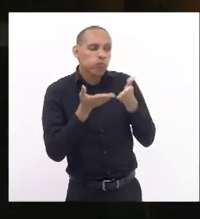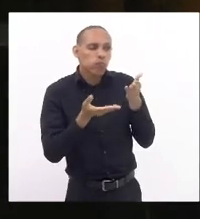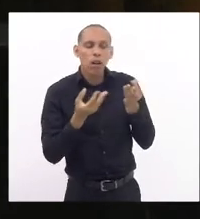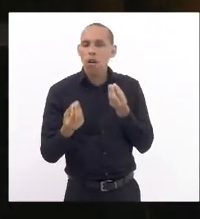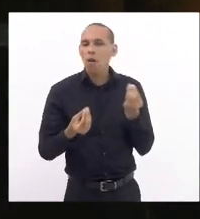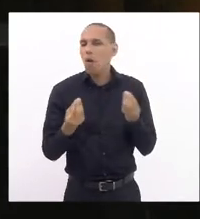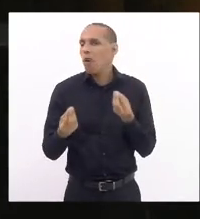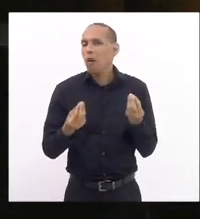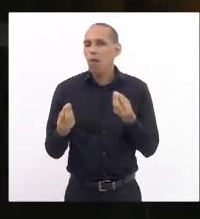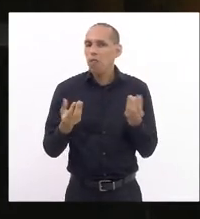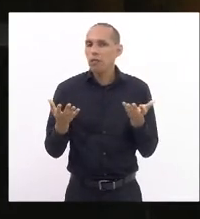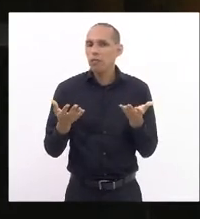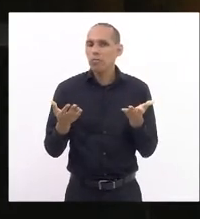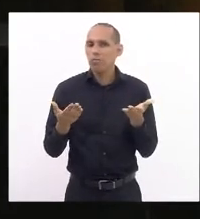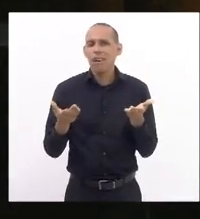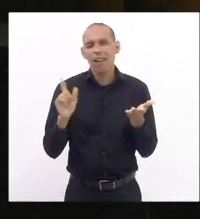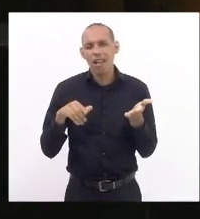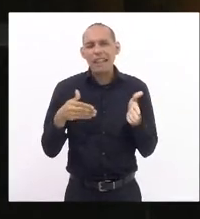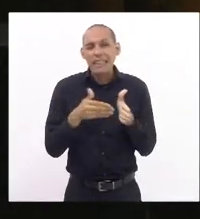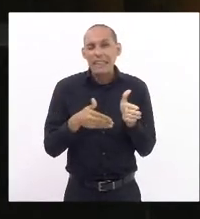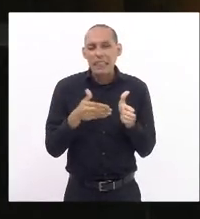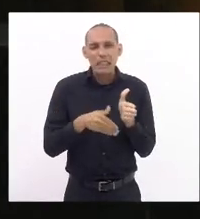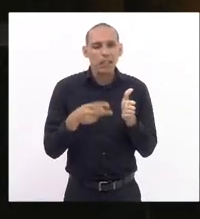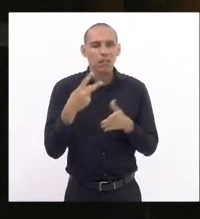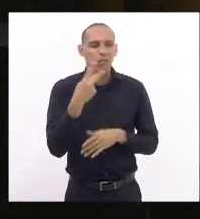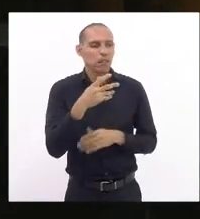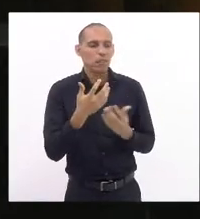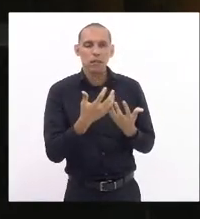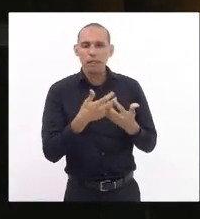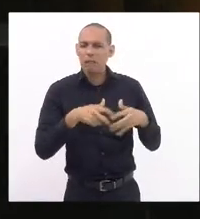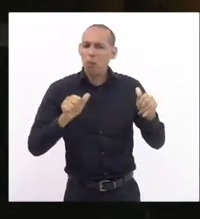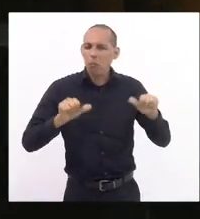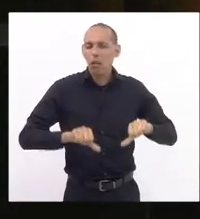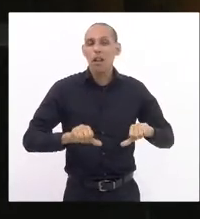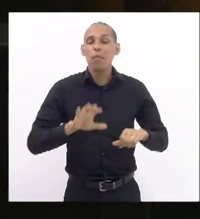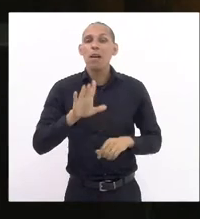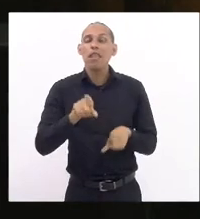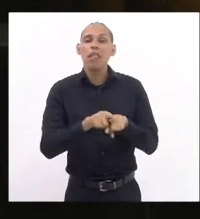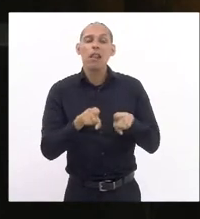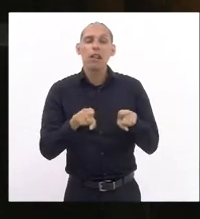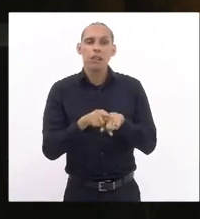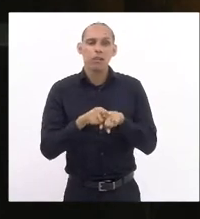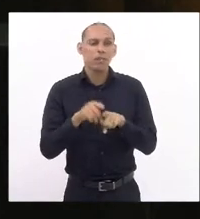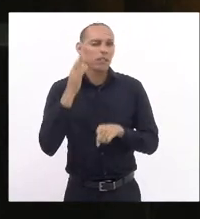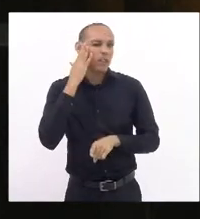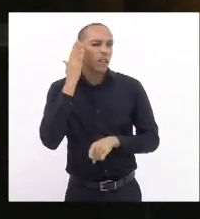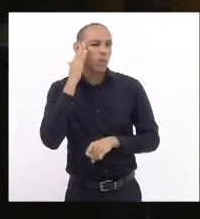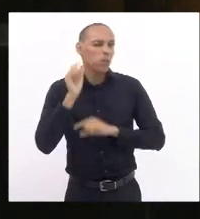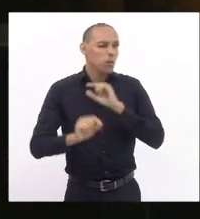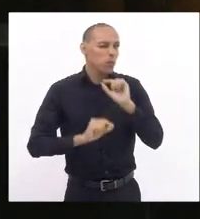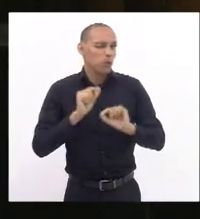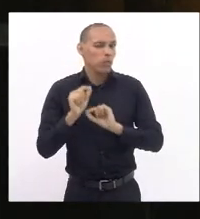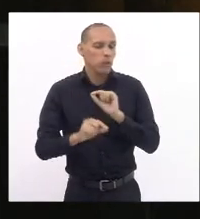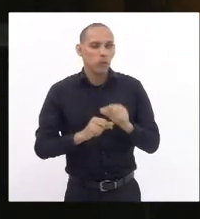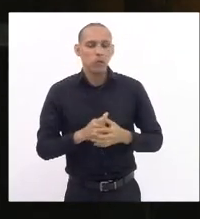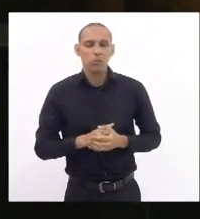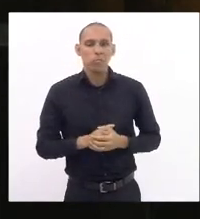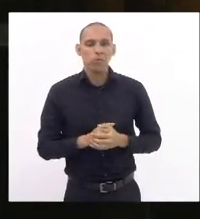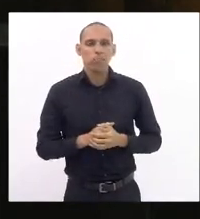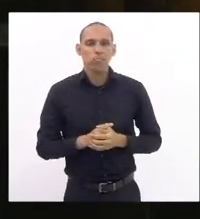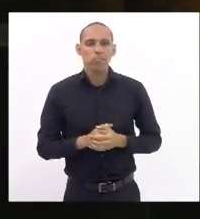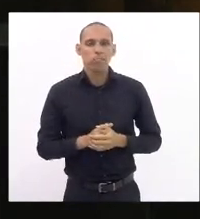situação limite de Petrópolis, mas também de saber e ficar